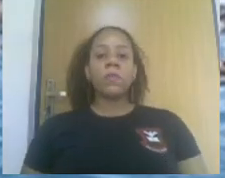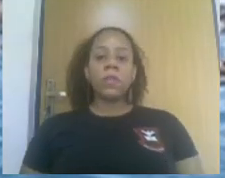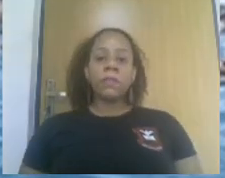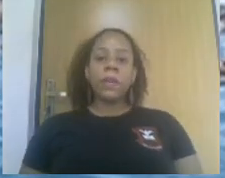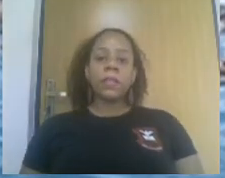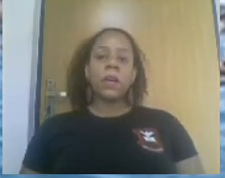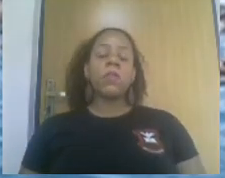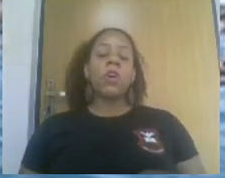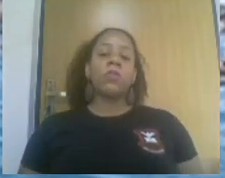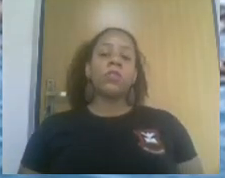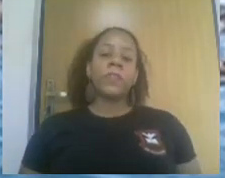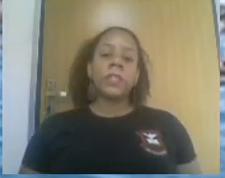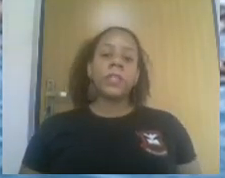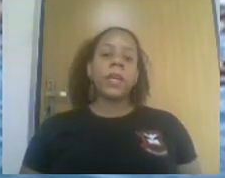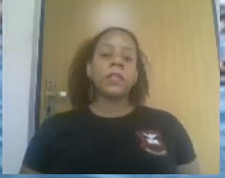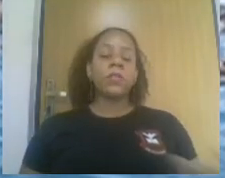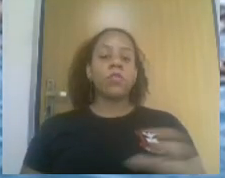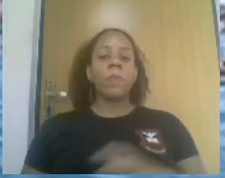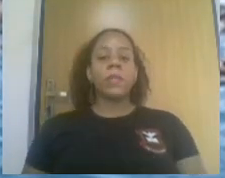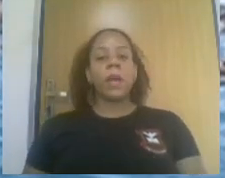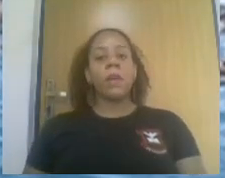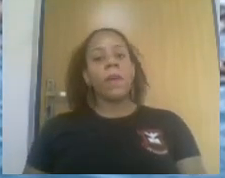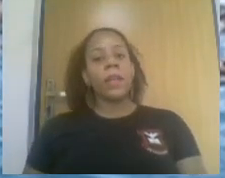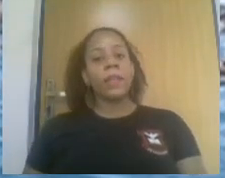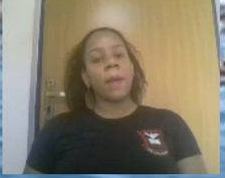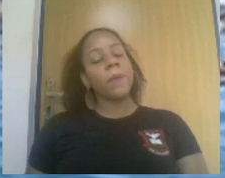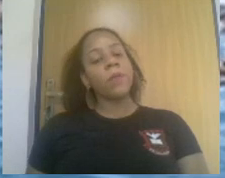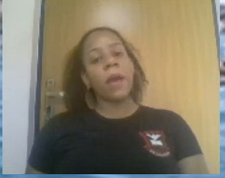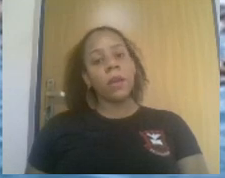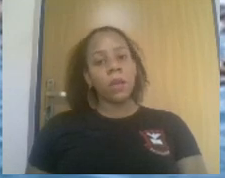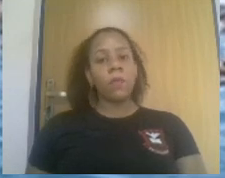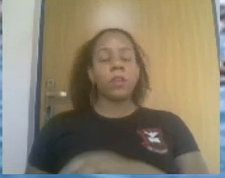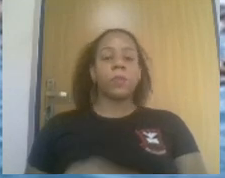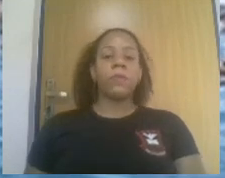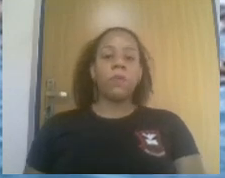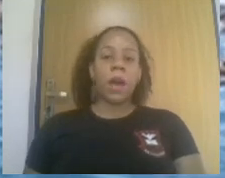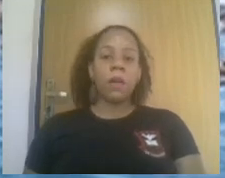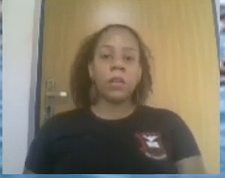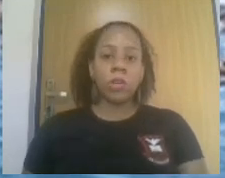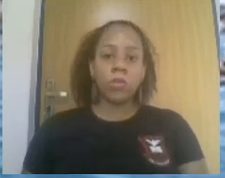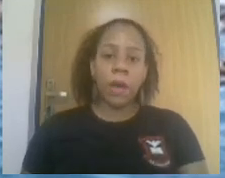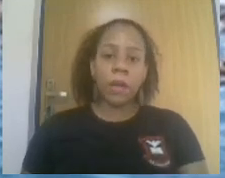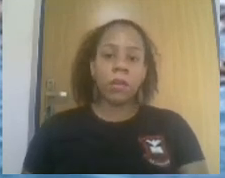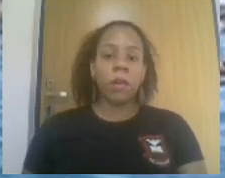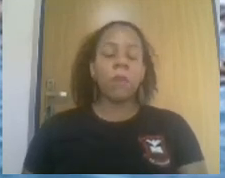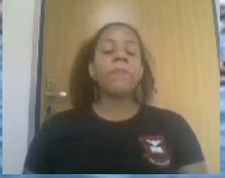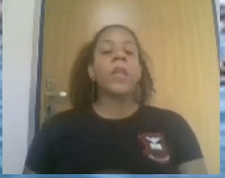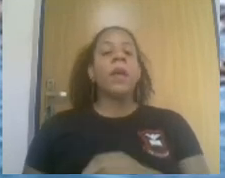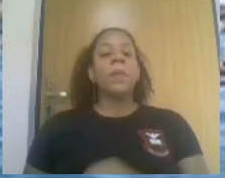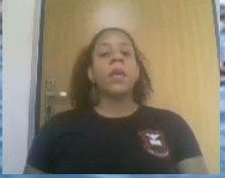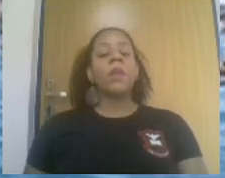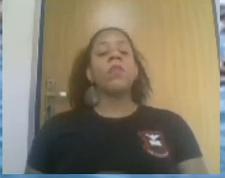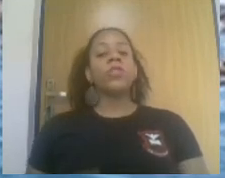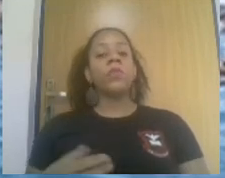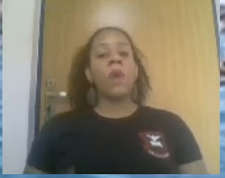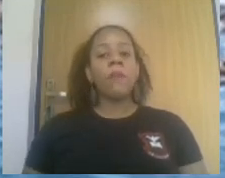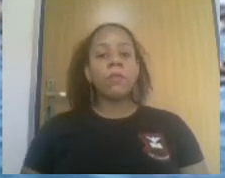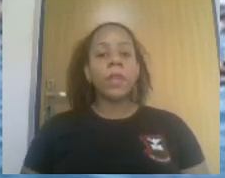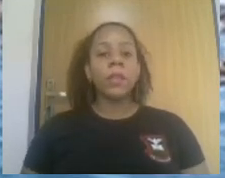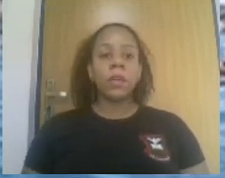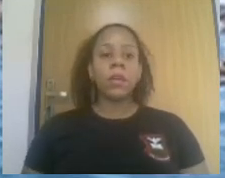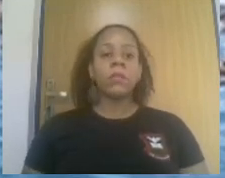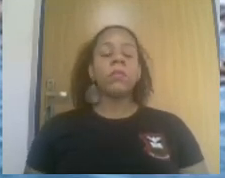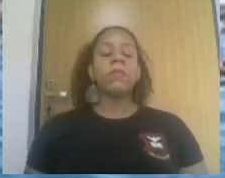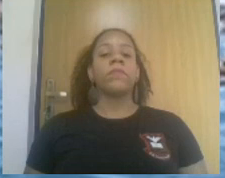essa segunda invasão, os franceses começaram a entrar pelo Maranhão. Eles povoaram a região do Maranhão e